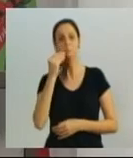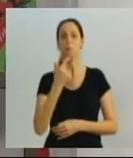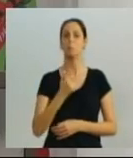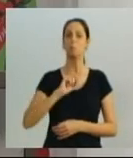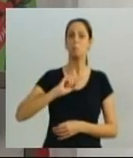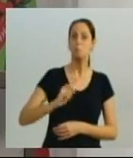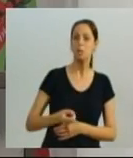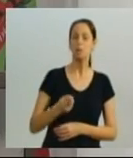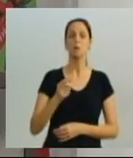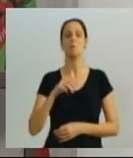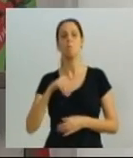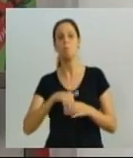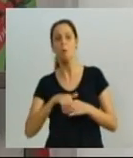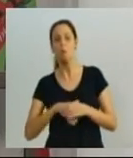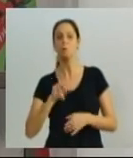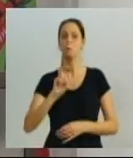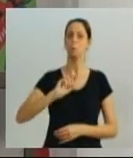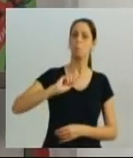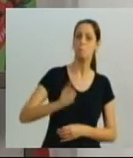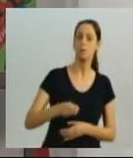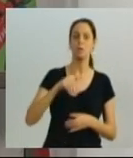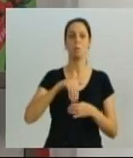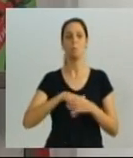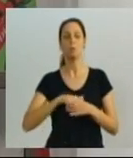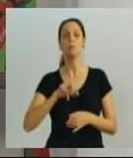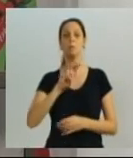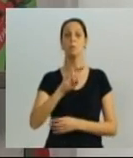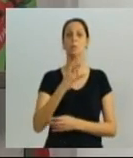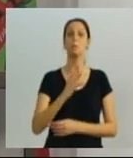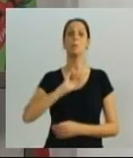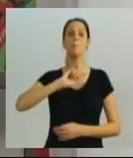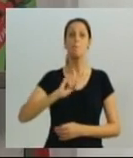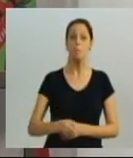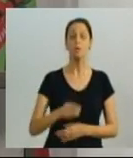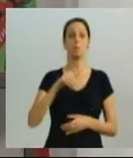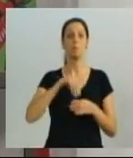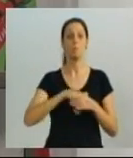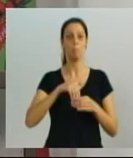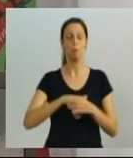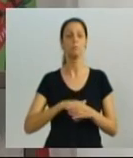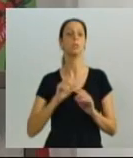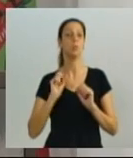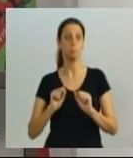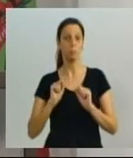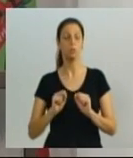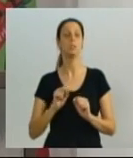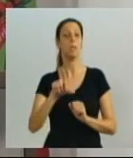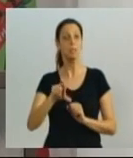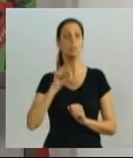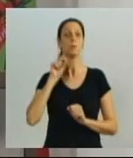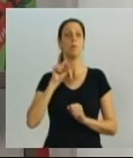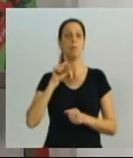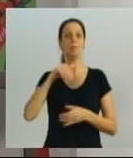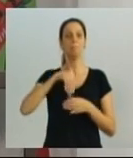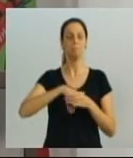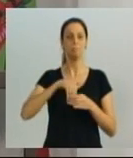votos, outro ficou por 5.000 votos. De 54 mil votos que nós tínhamos à disposição, se